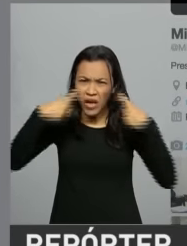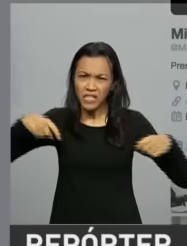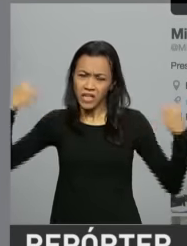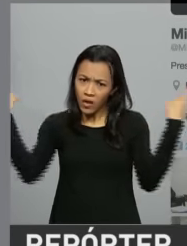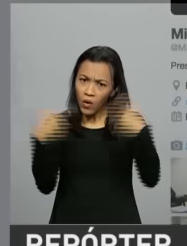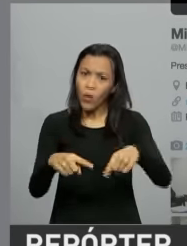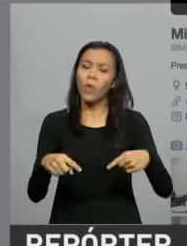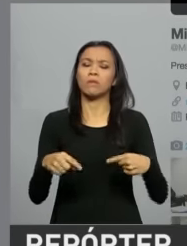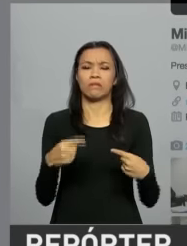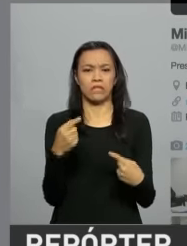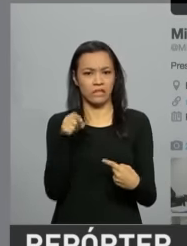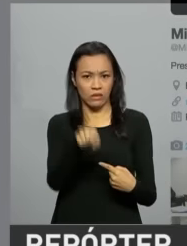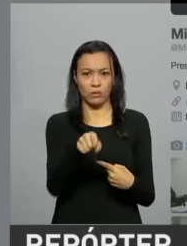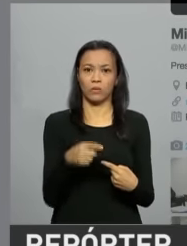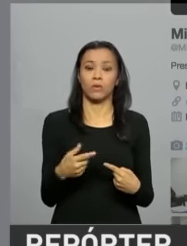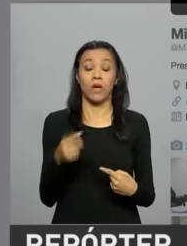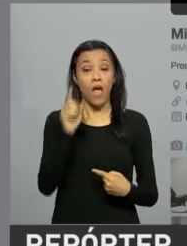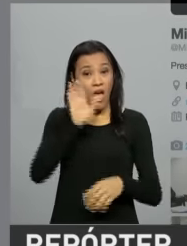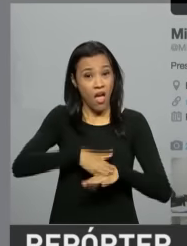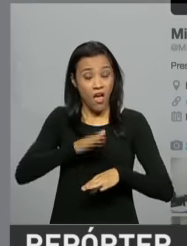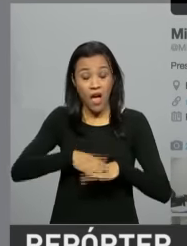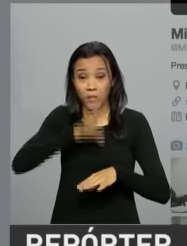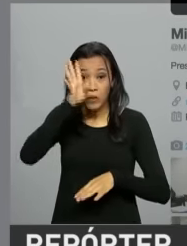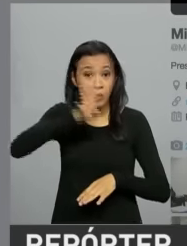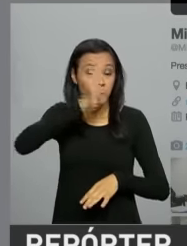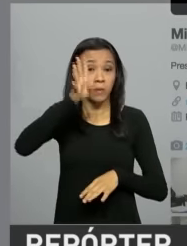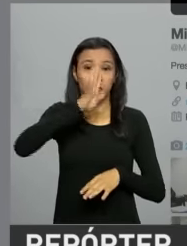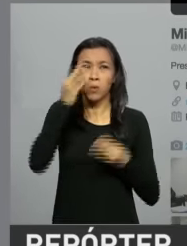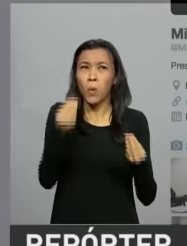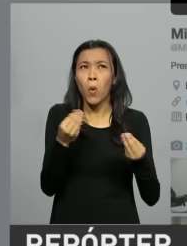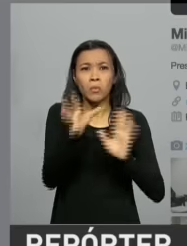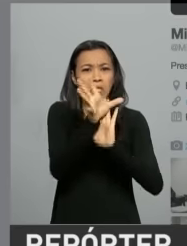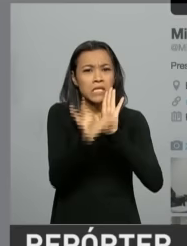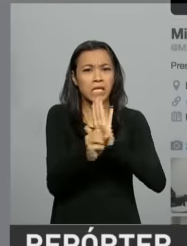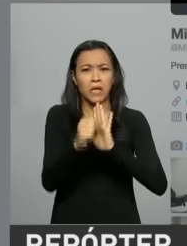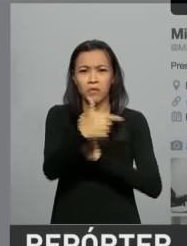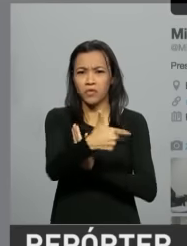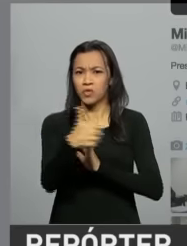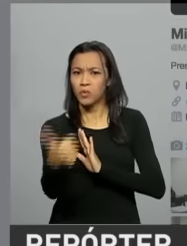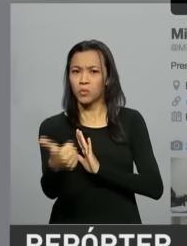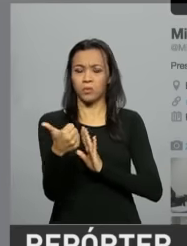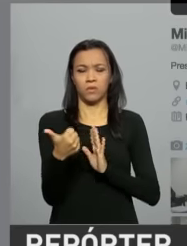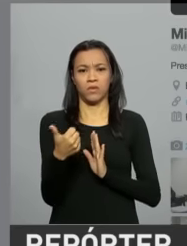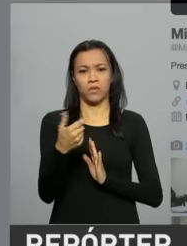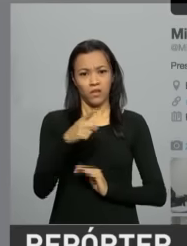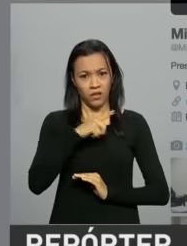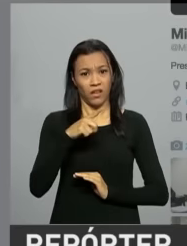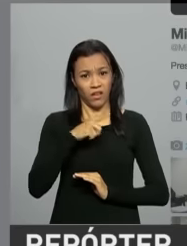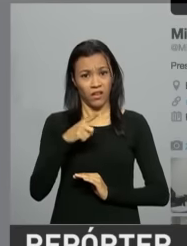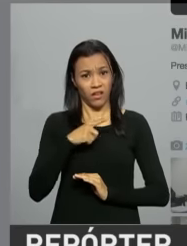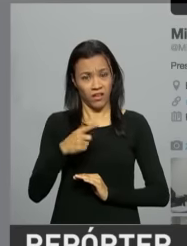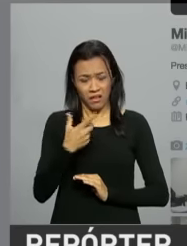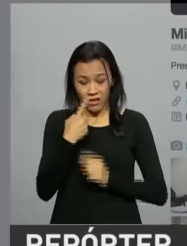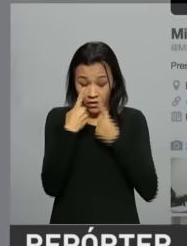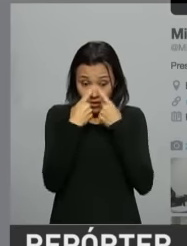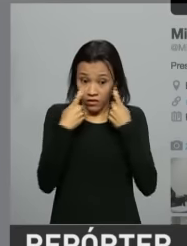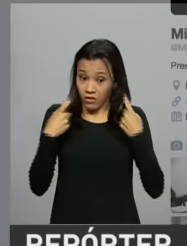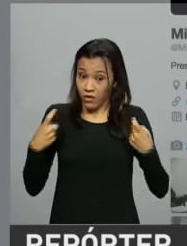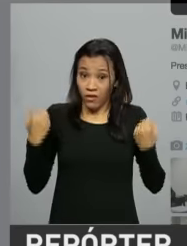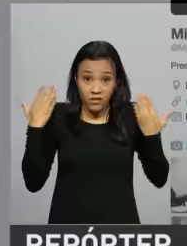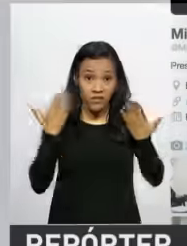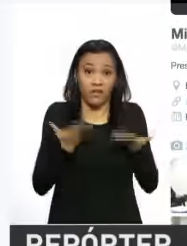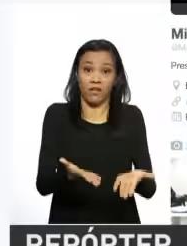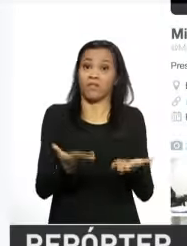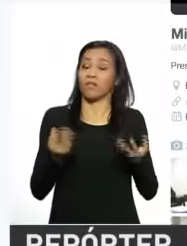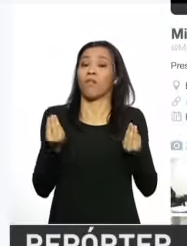a adolescente. Segundo ele, é um absurdo que, em pleno século XXI, tenhamos que conviver com crimes bárbaros como